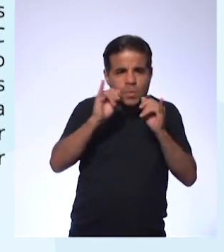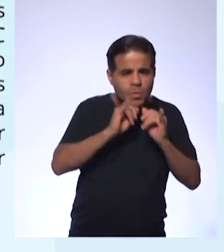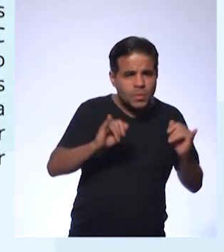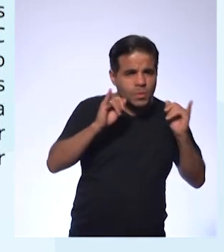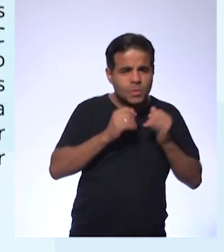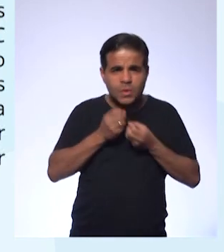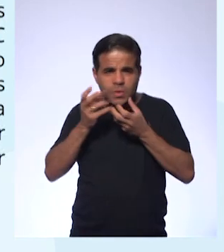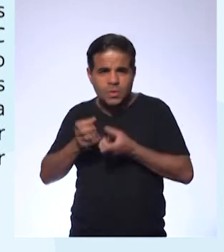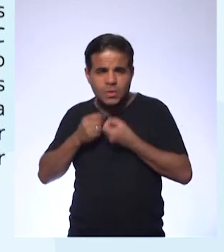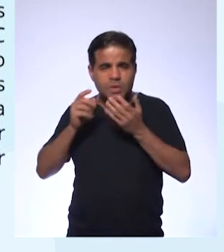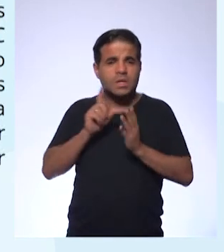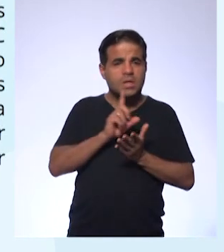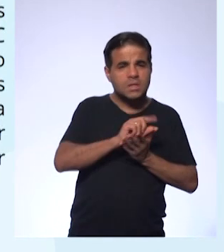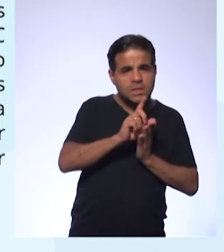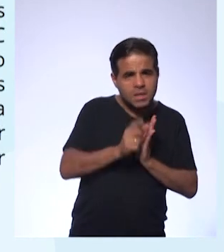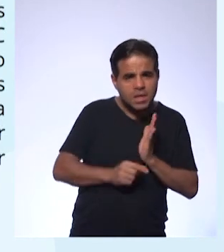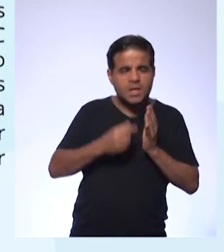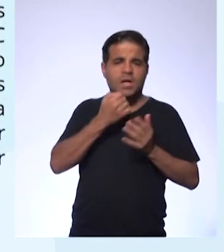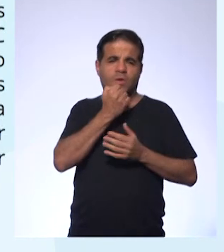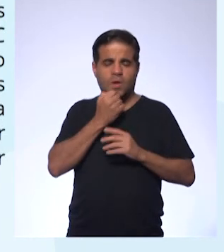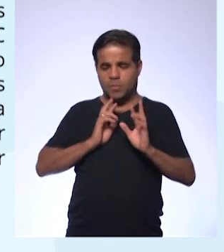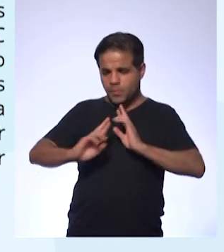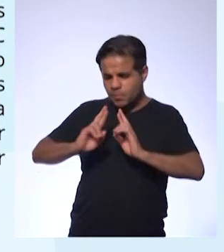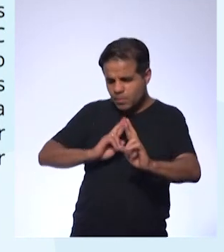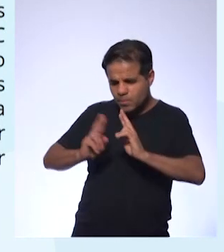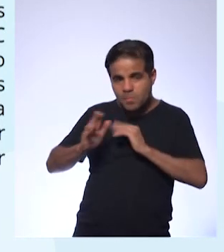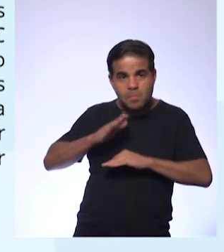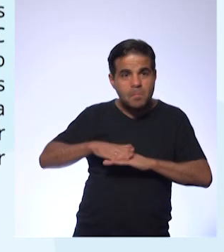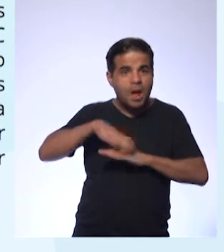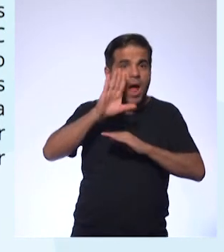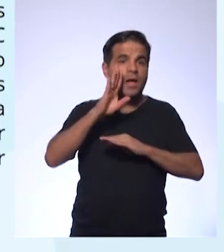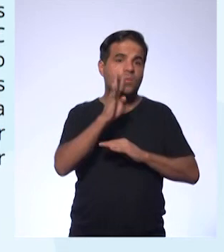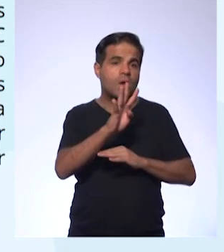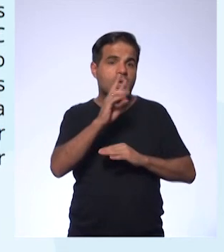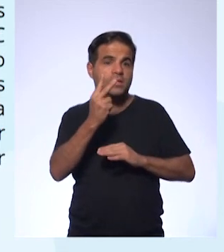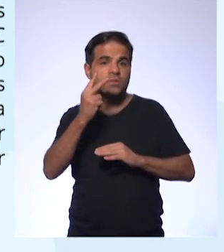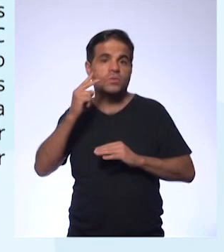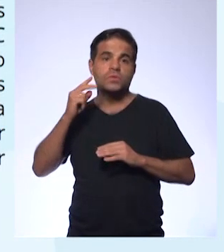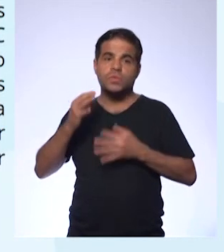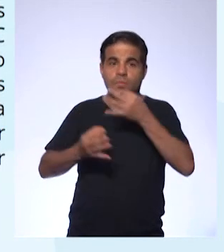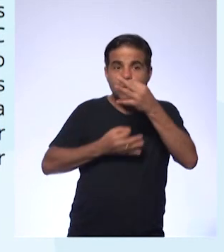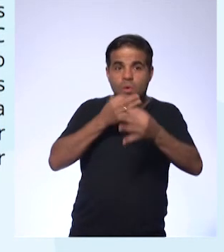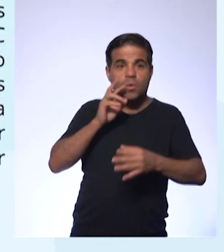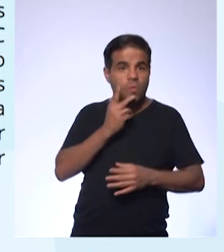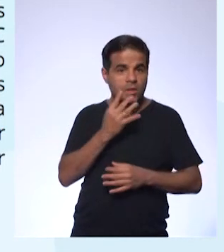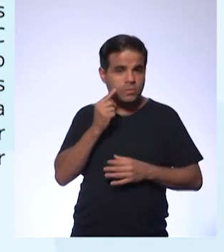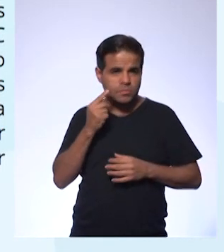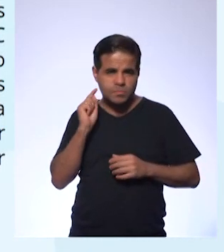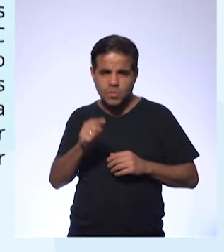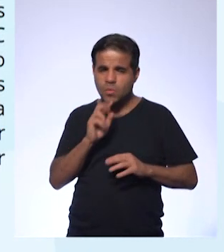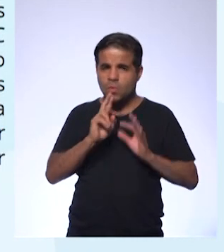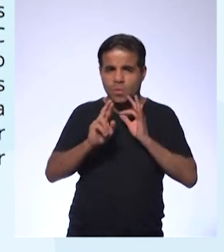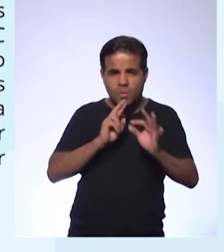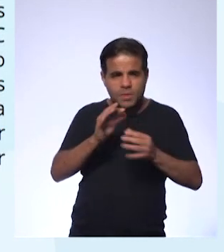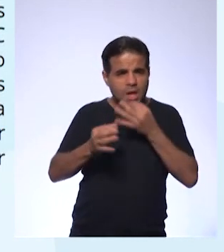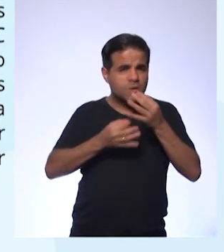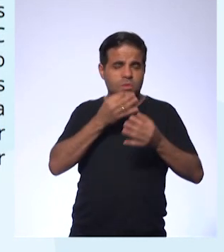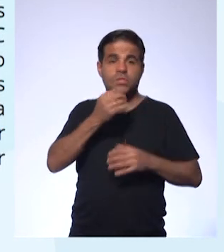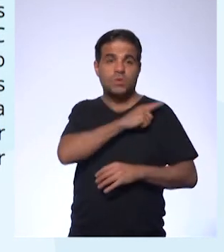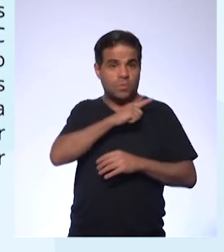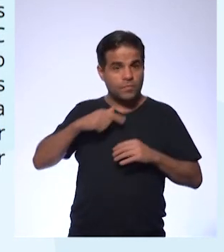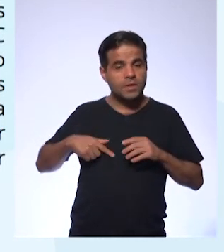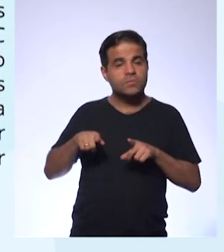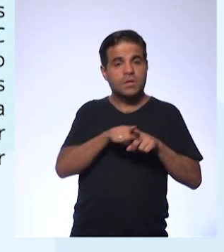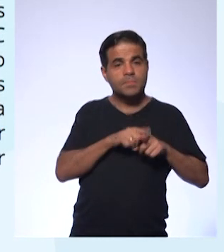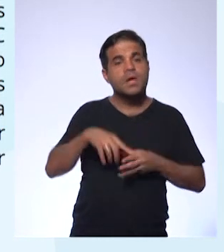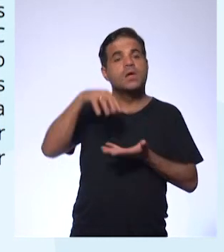publicações científicas e responderam a mais de 42.000 comentários de cientistas e governos